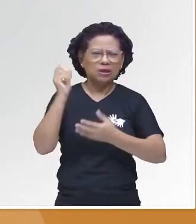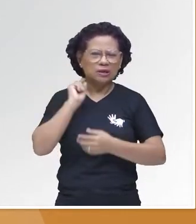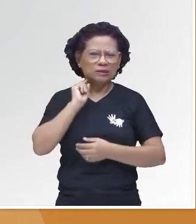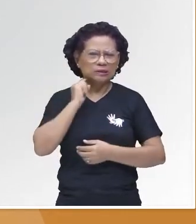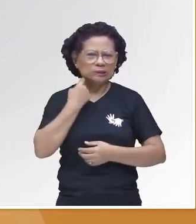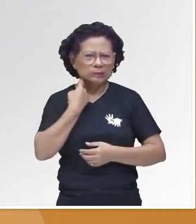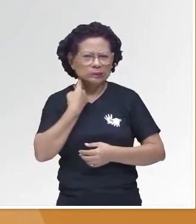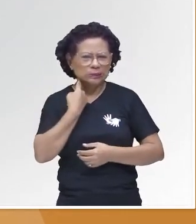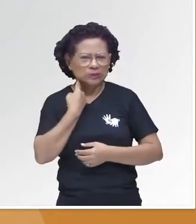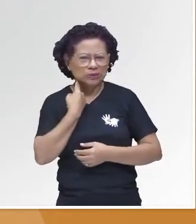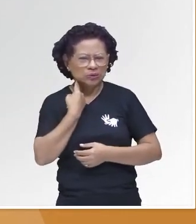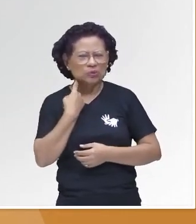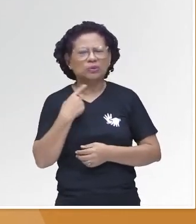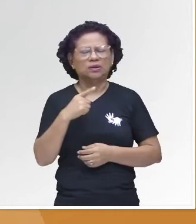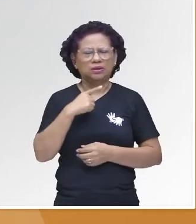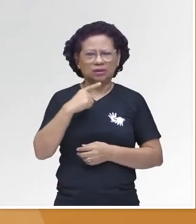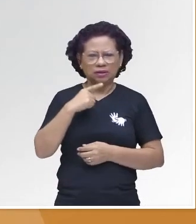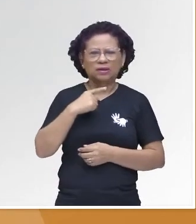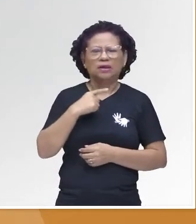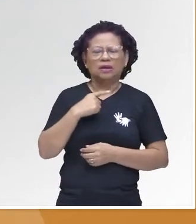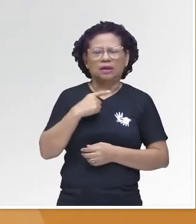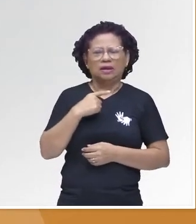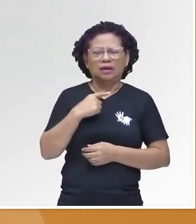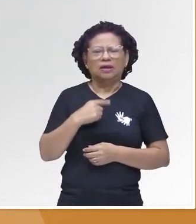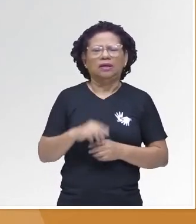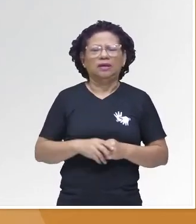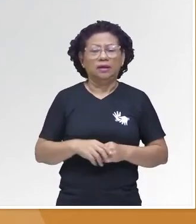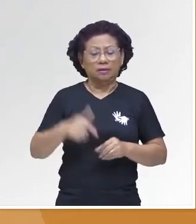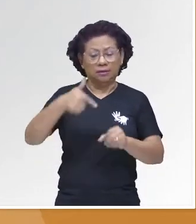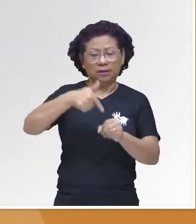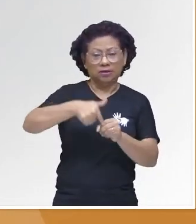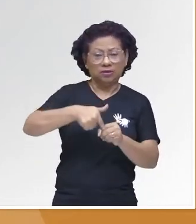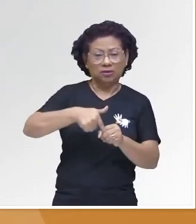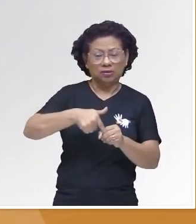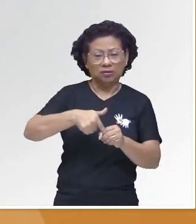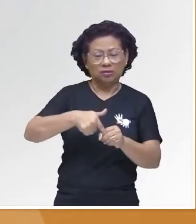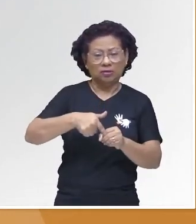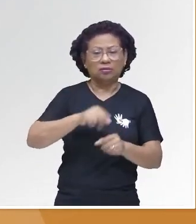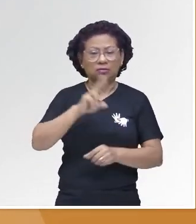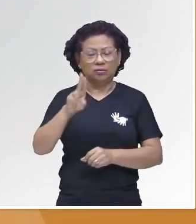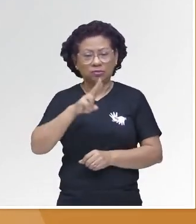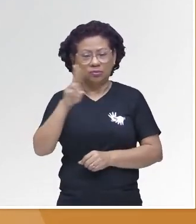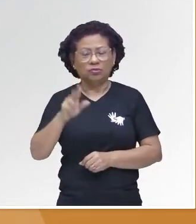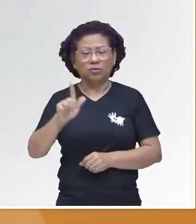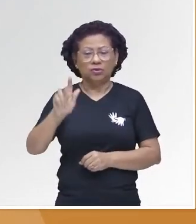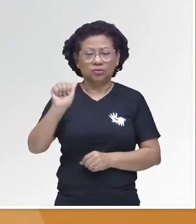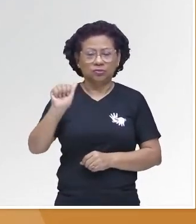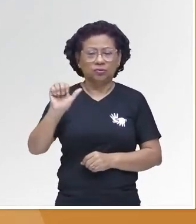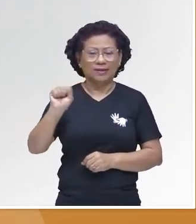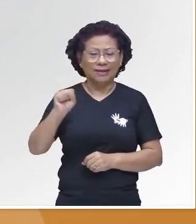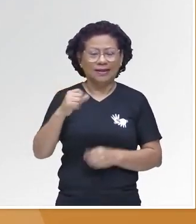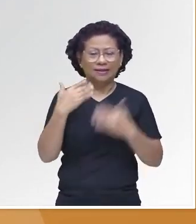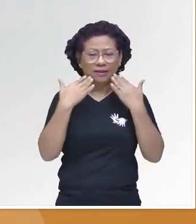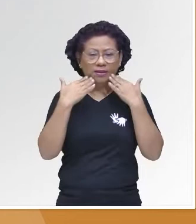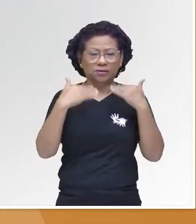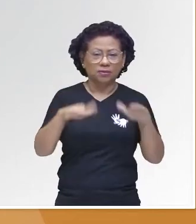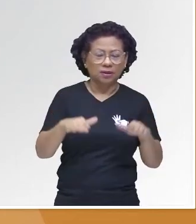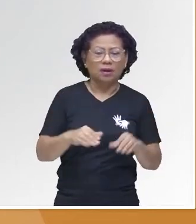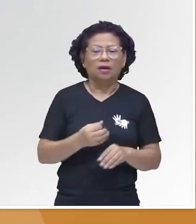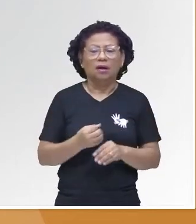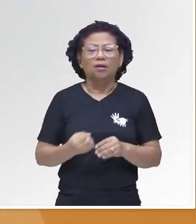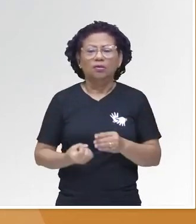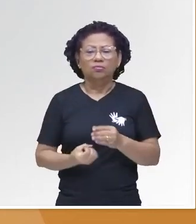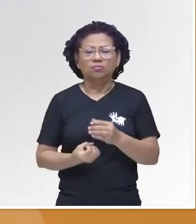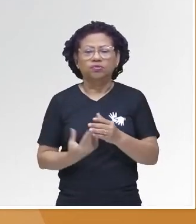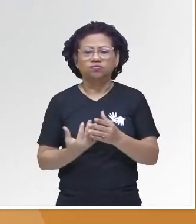nuclear, né, que libera radioatividade, do petróleo, do gás natural, tá? E todas essas